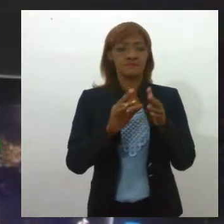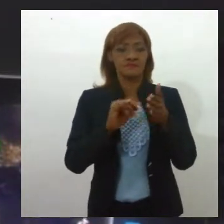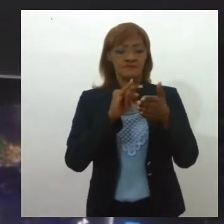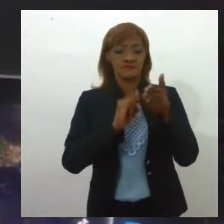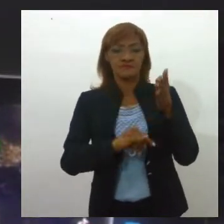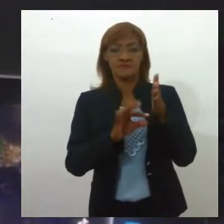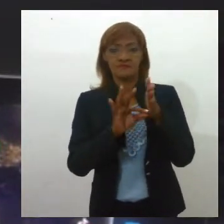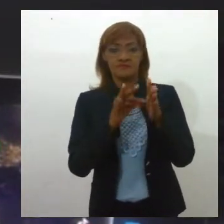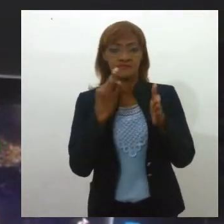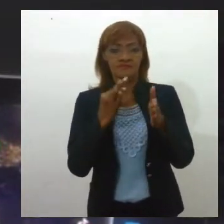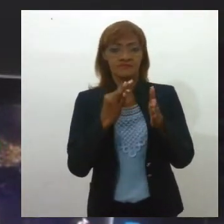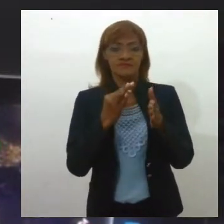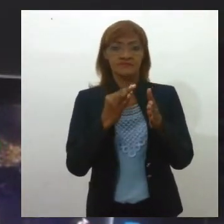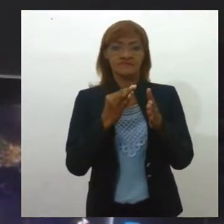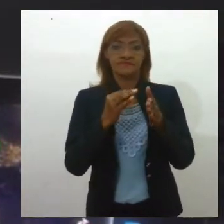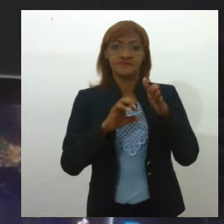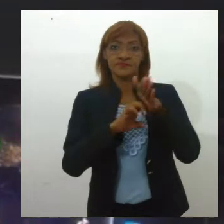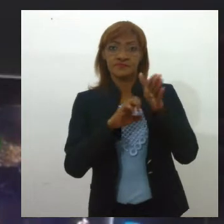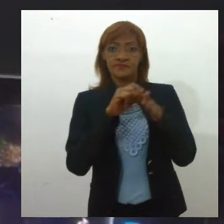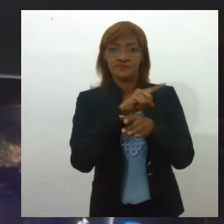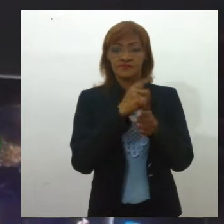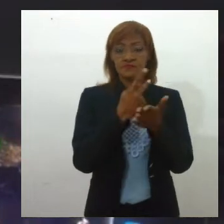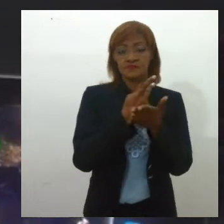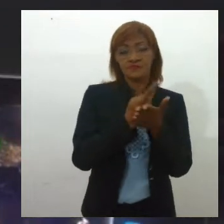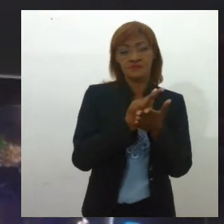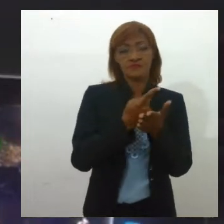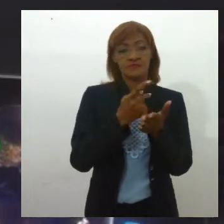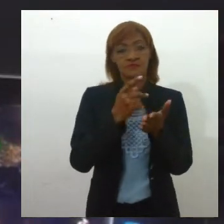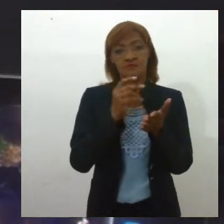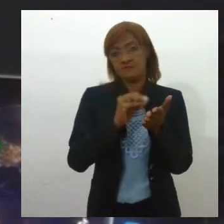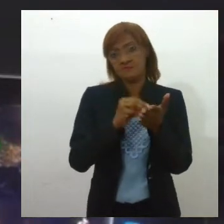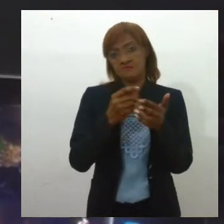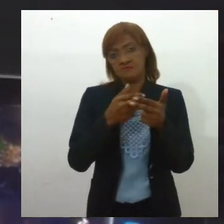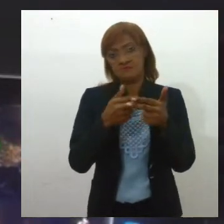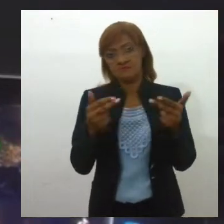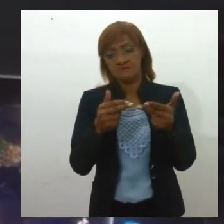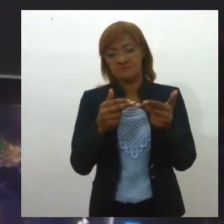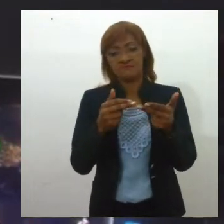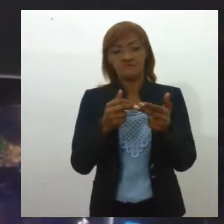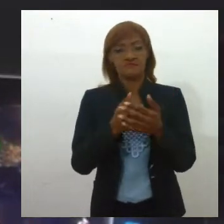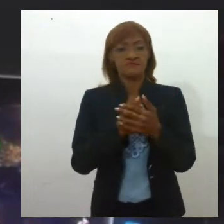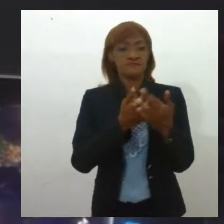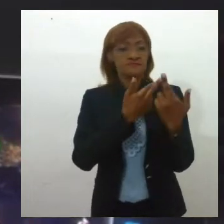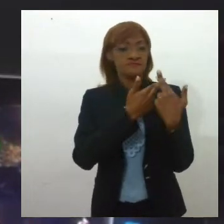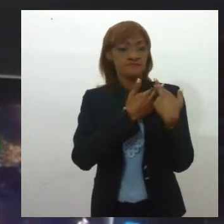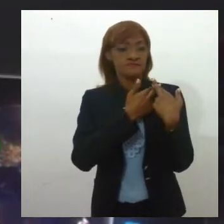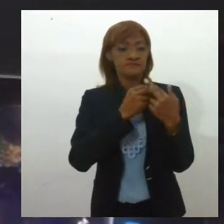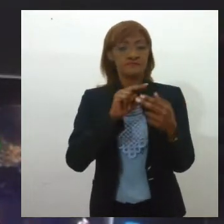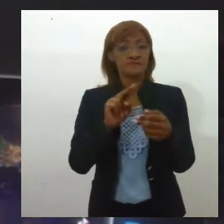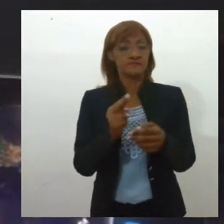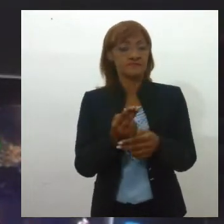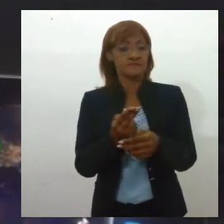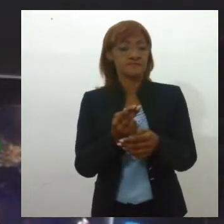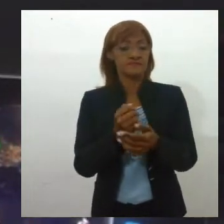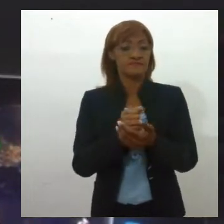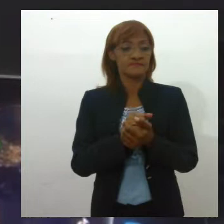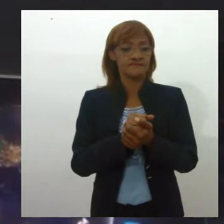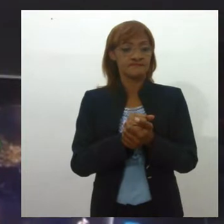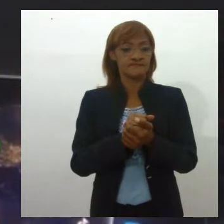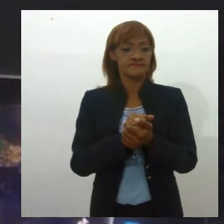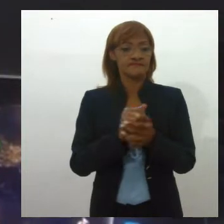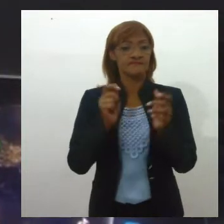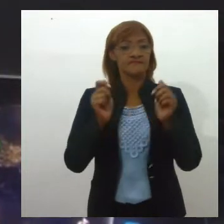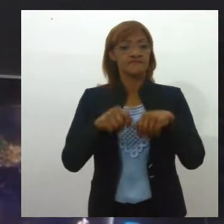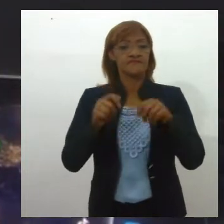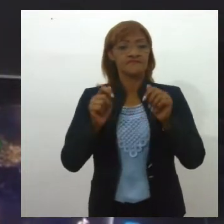empregador comete algum ilícito ou alguma falta ali no contrato, alguma falta de compromisso com o contrato, seja ela por